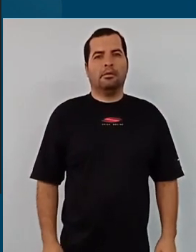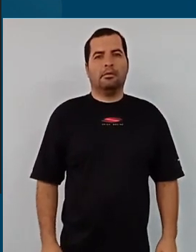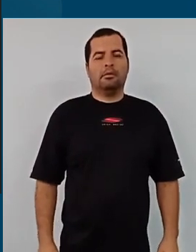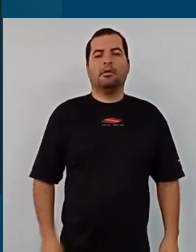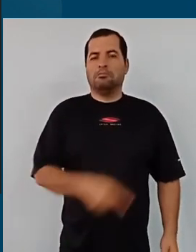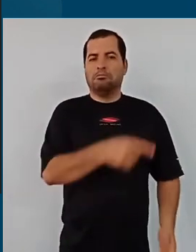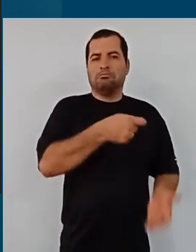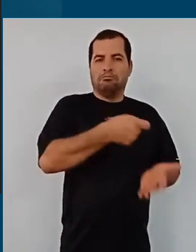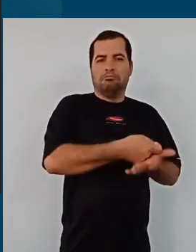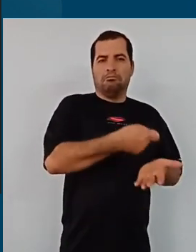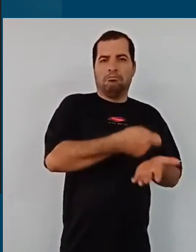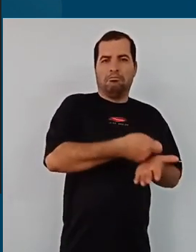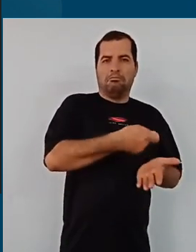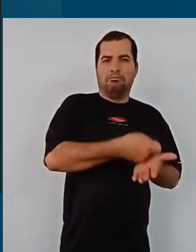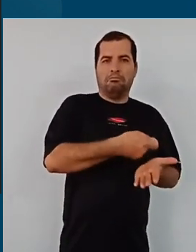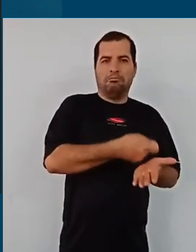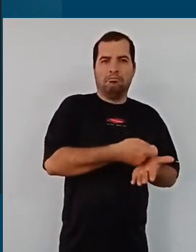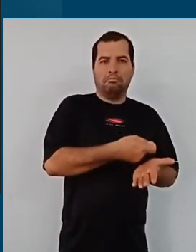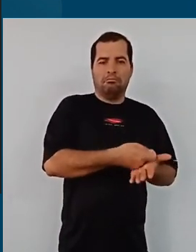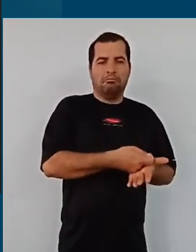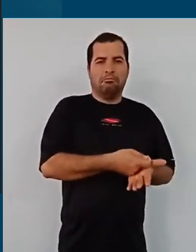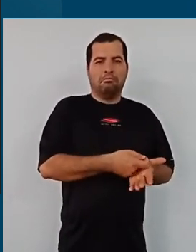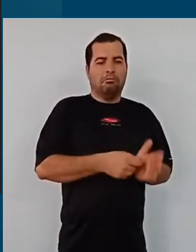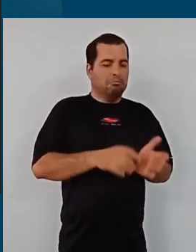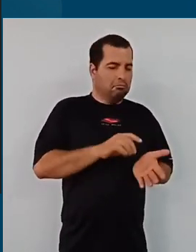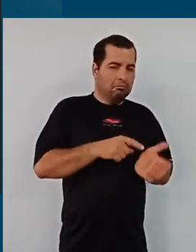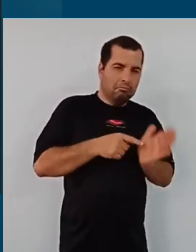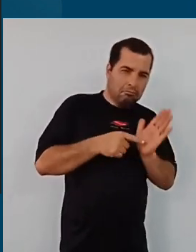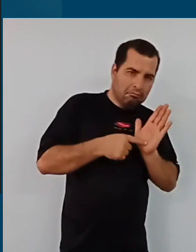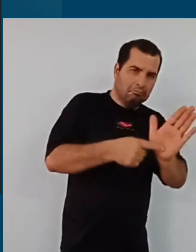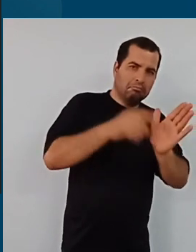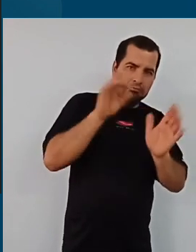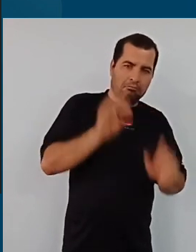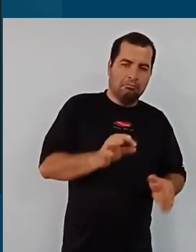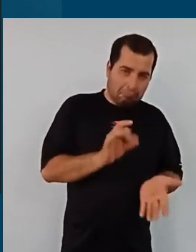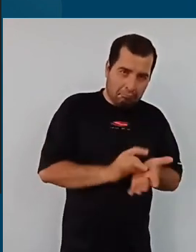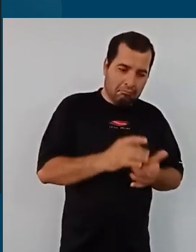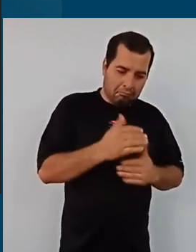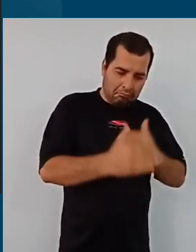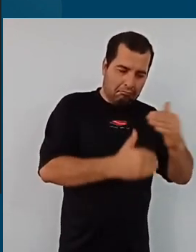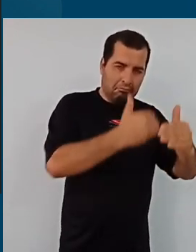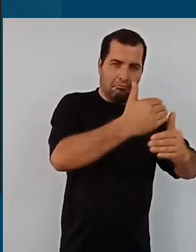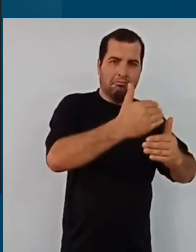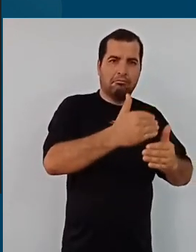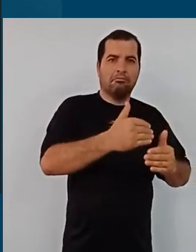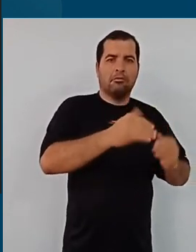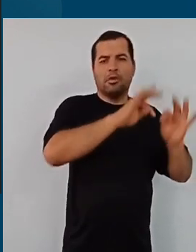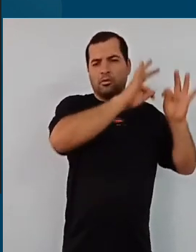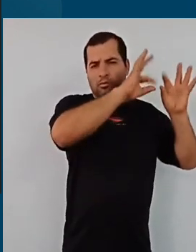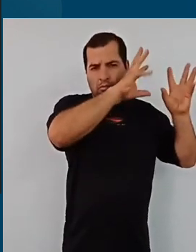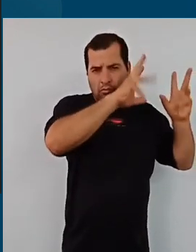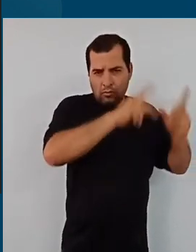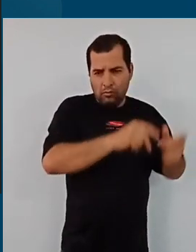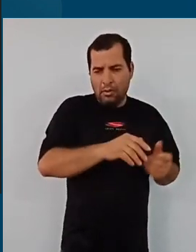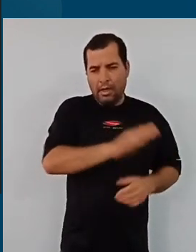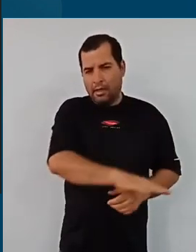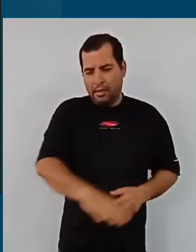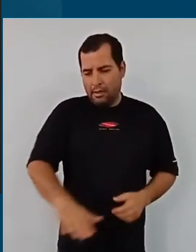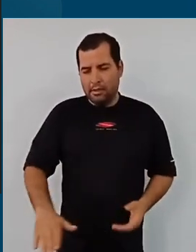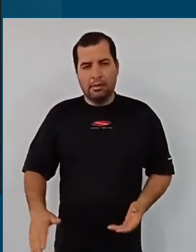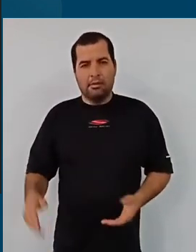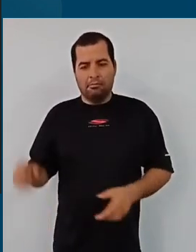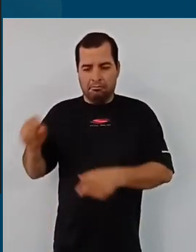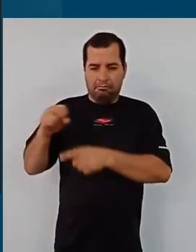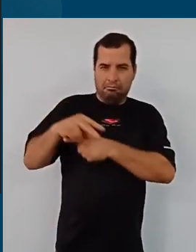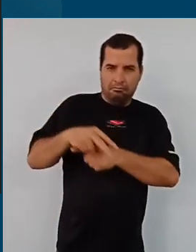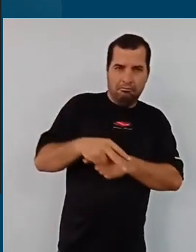o dever, né, de assegurar a formação e o desenvolvimento integral das crianças que